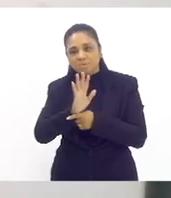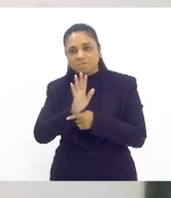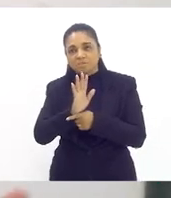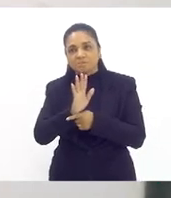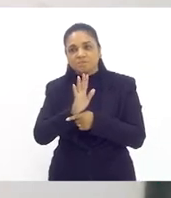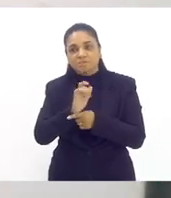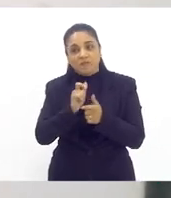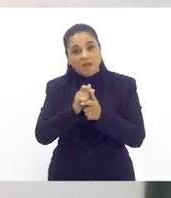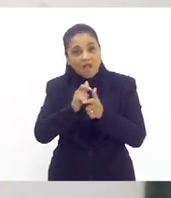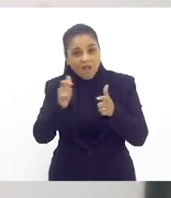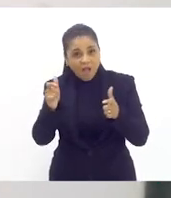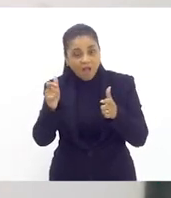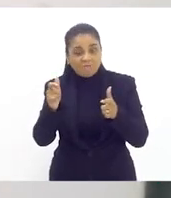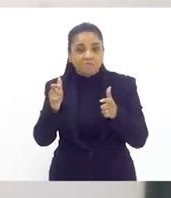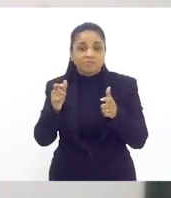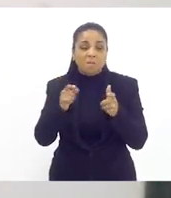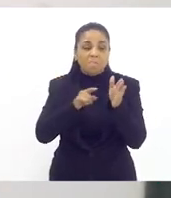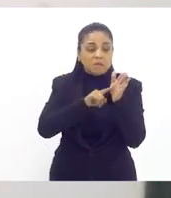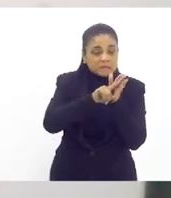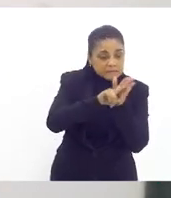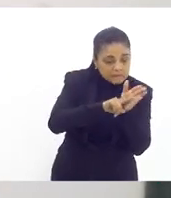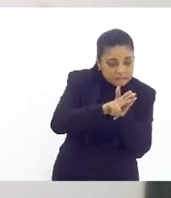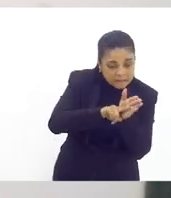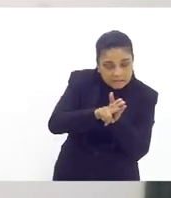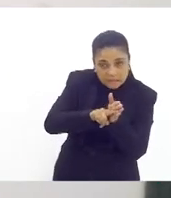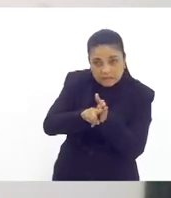é muito amplo acaba inclusive pesquisas